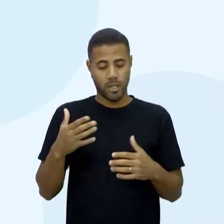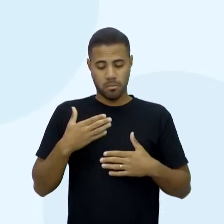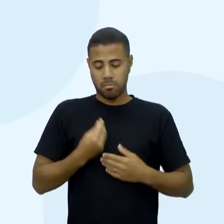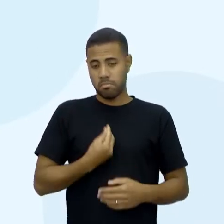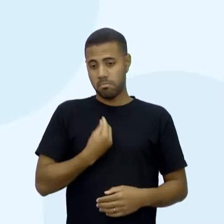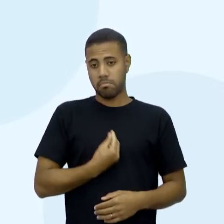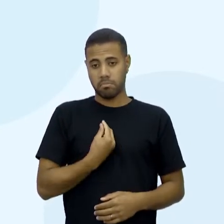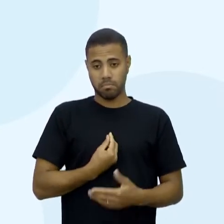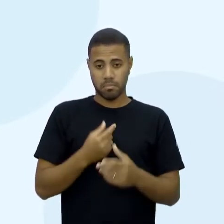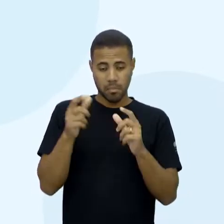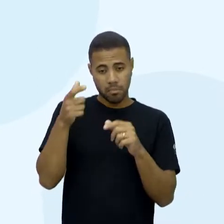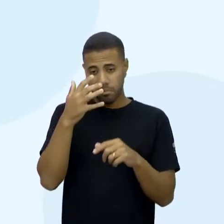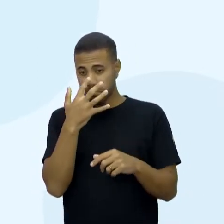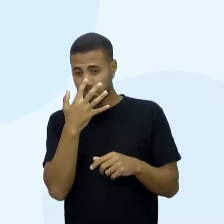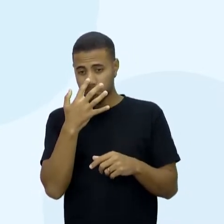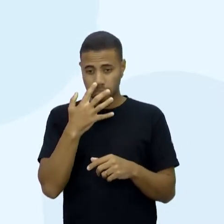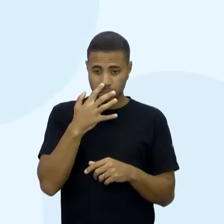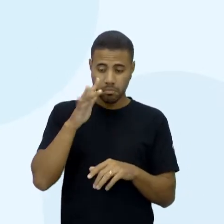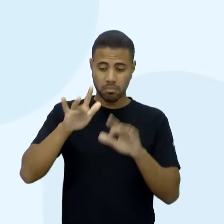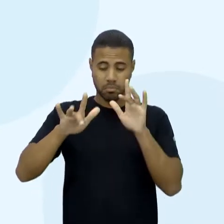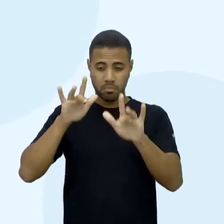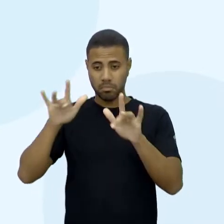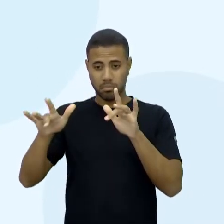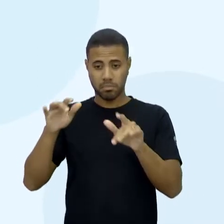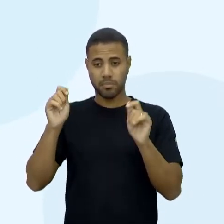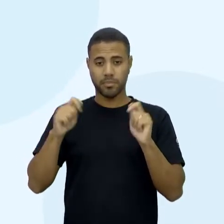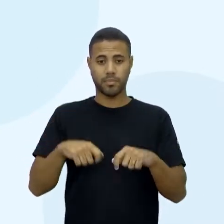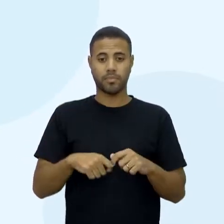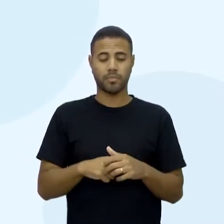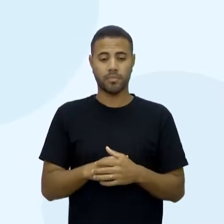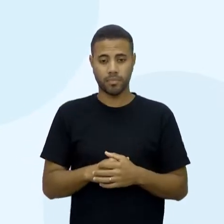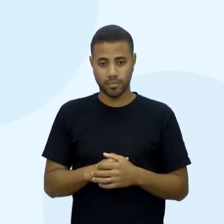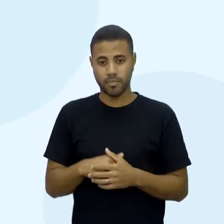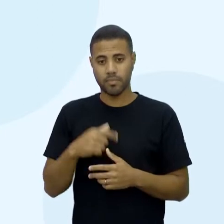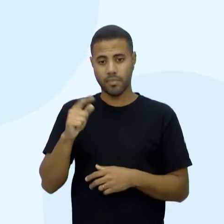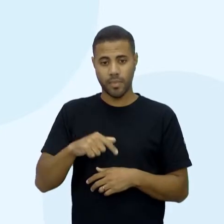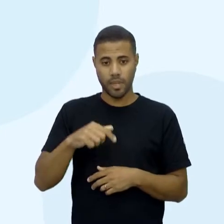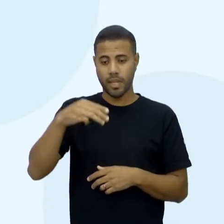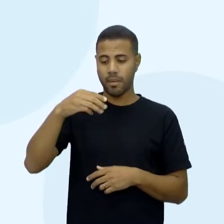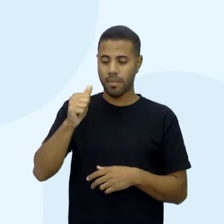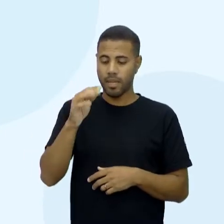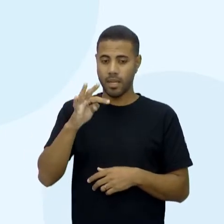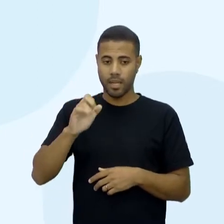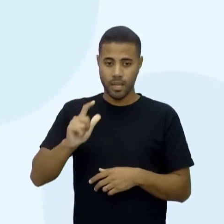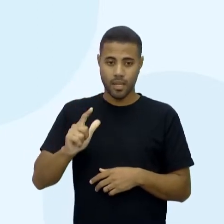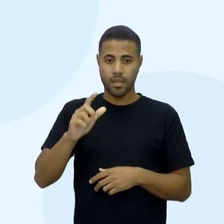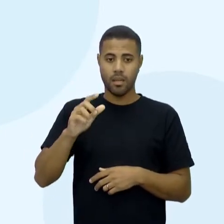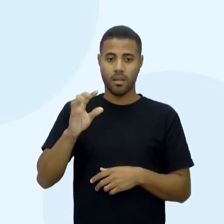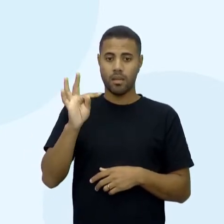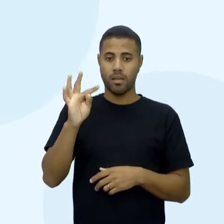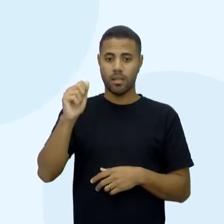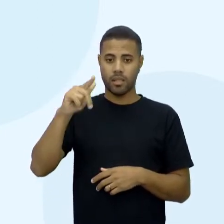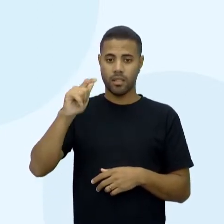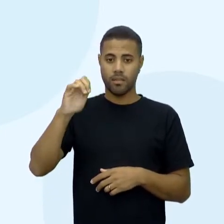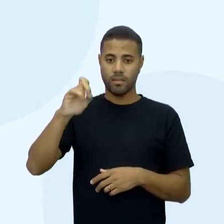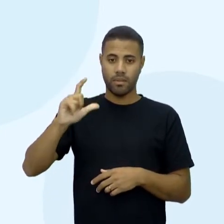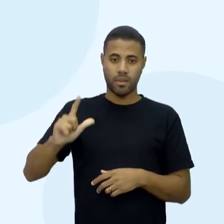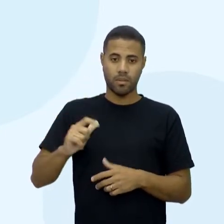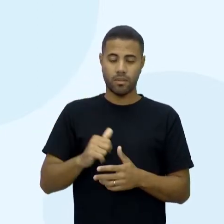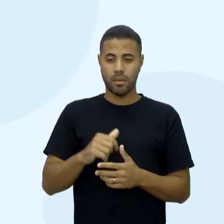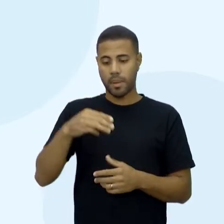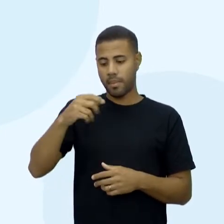consegue observar, tocar, tá? Então isso é aí um patrimônio material aí